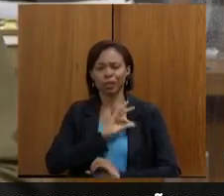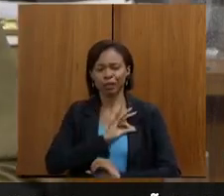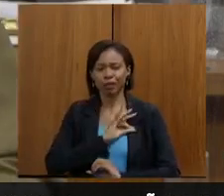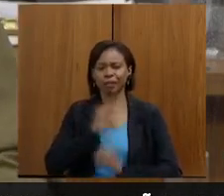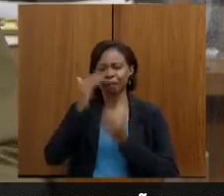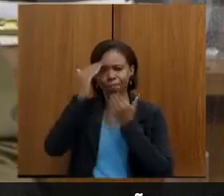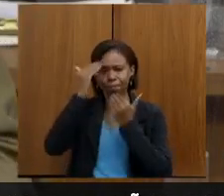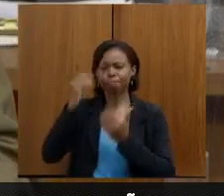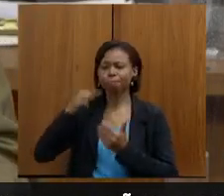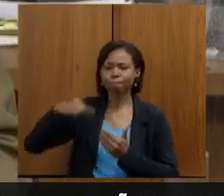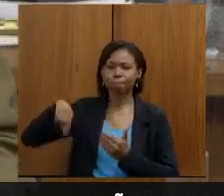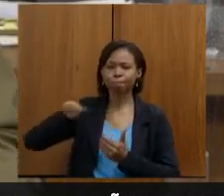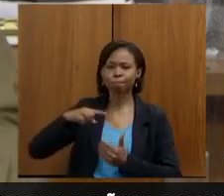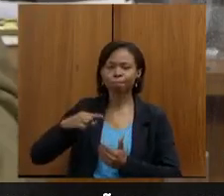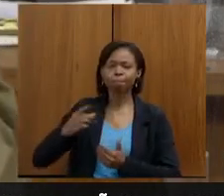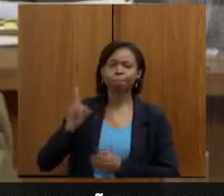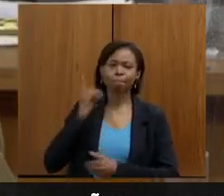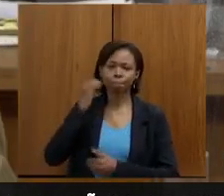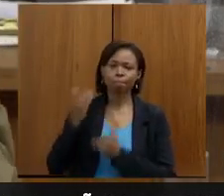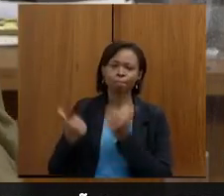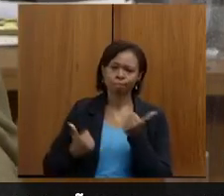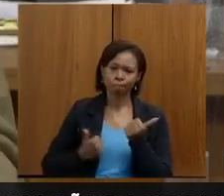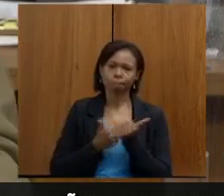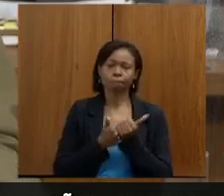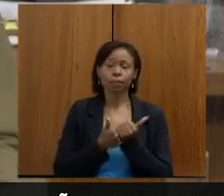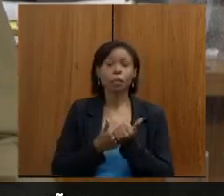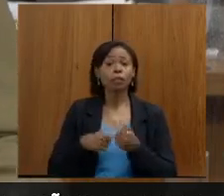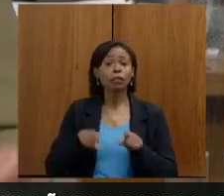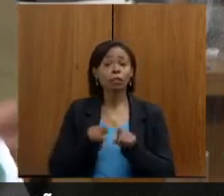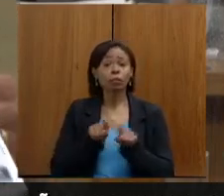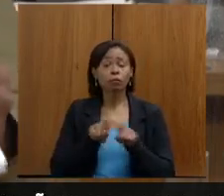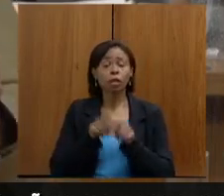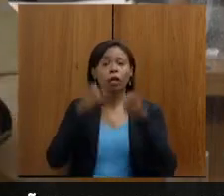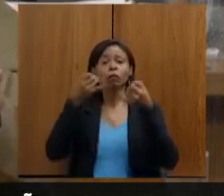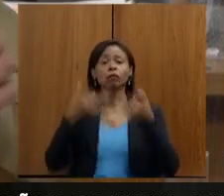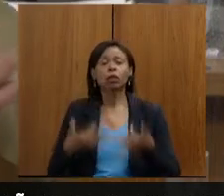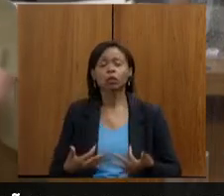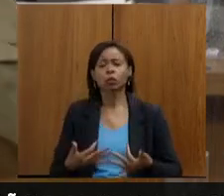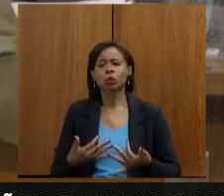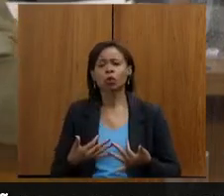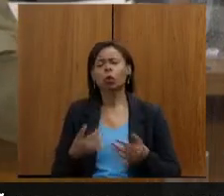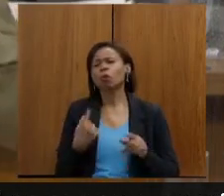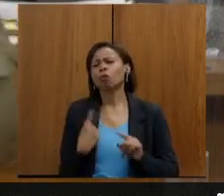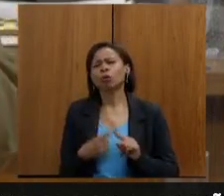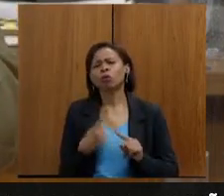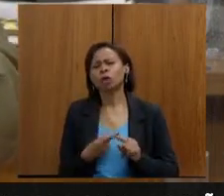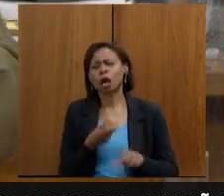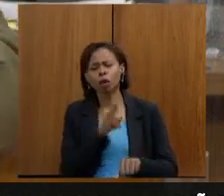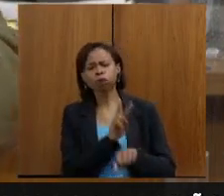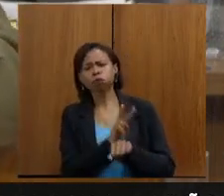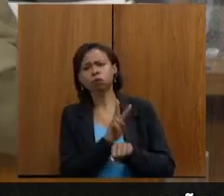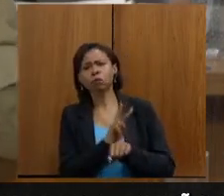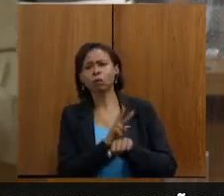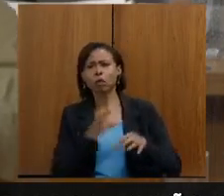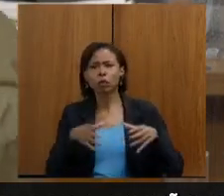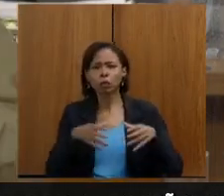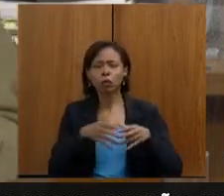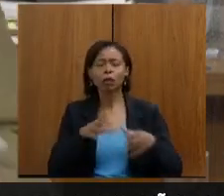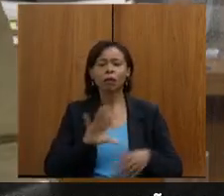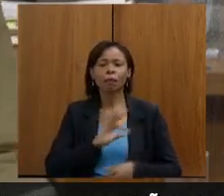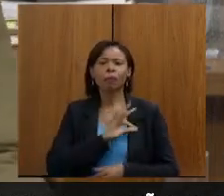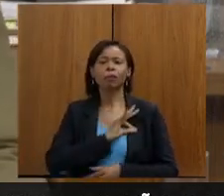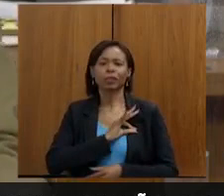todos os senhores que nos apoiaram nesse nesse projeto Além disso E hoje nós estamos falando aqui porque nós cuidamos da nossa polícia né a nossa